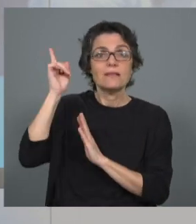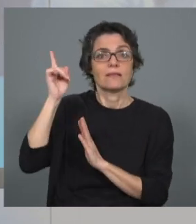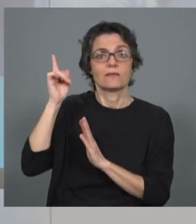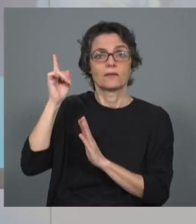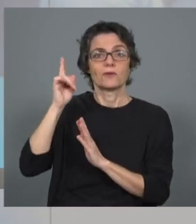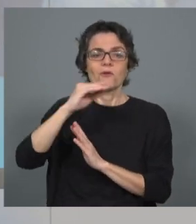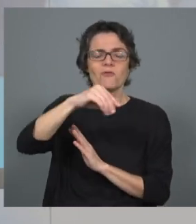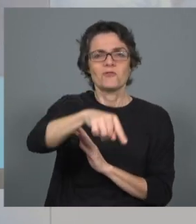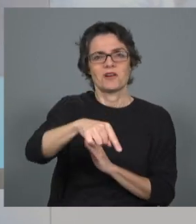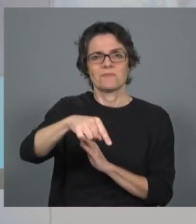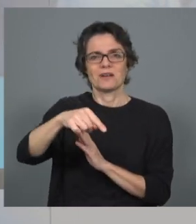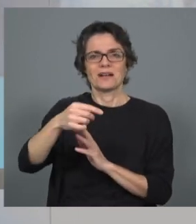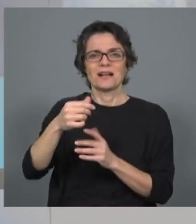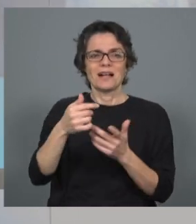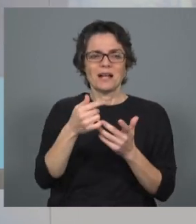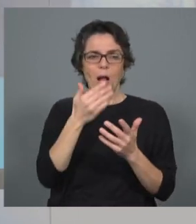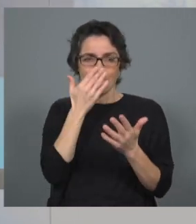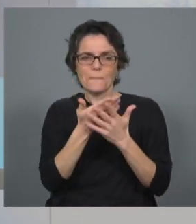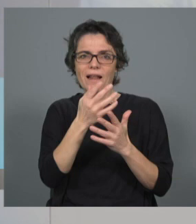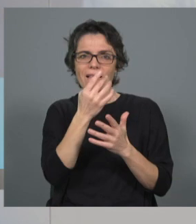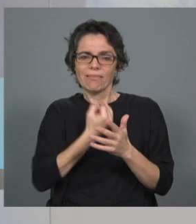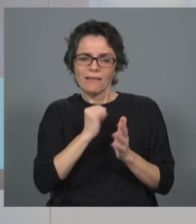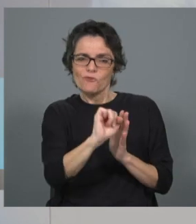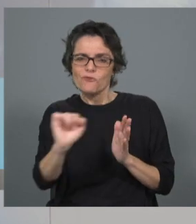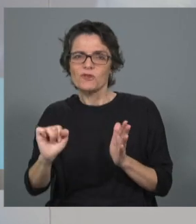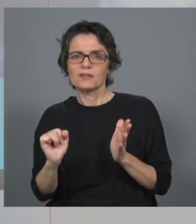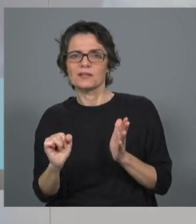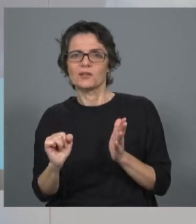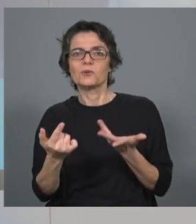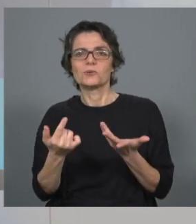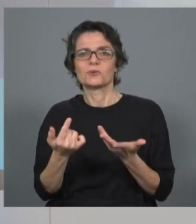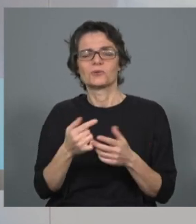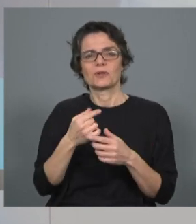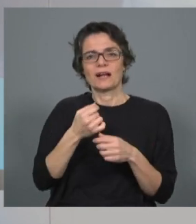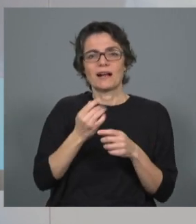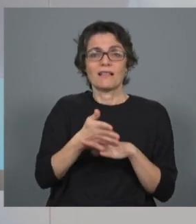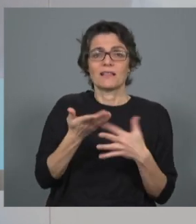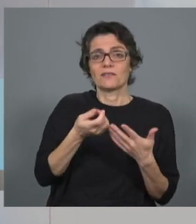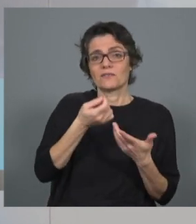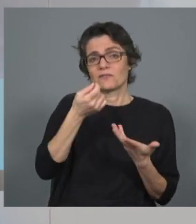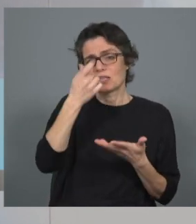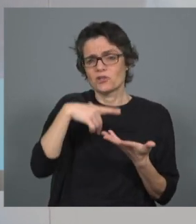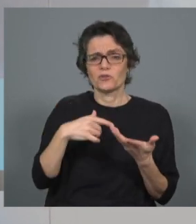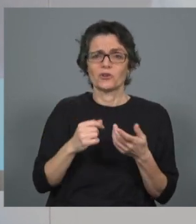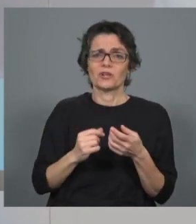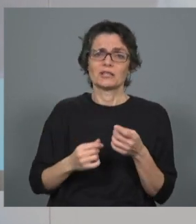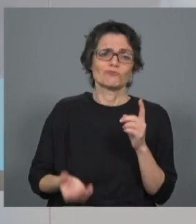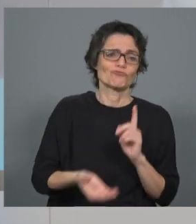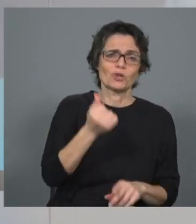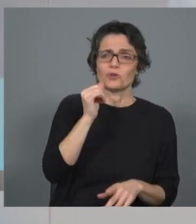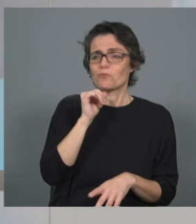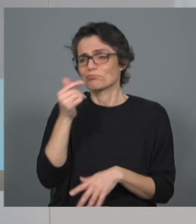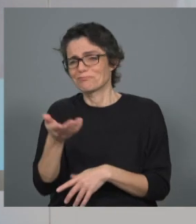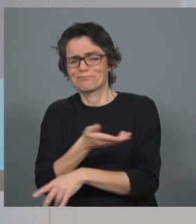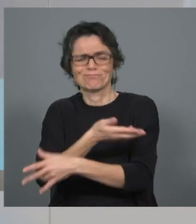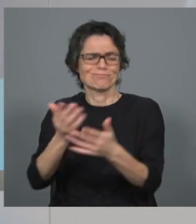ele é, com a verdade que ele é, com a beleza que ele é, com a bondade e também com a história de fracasso, de pecado que tem.